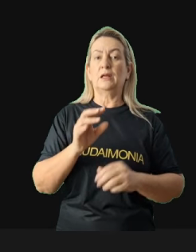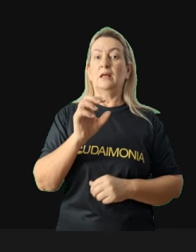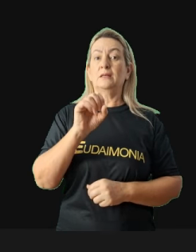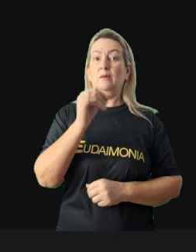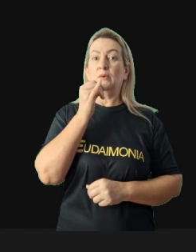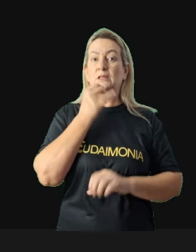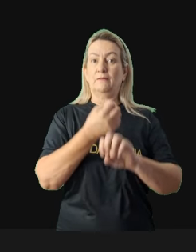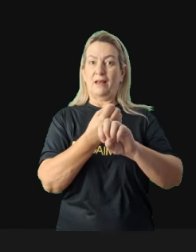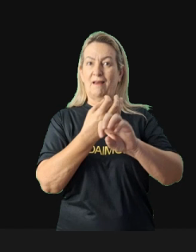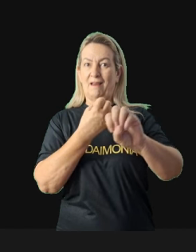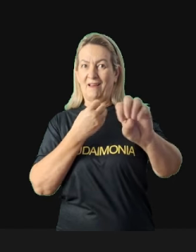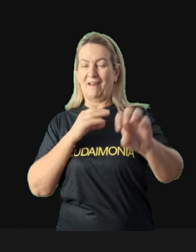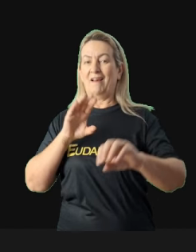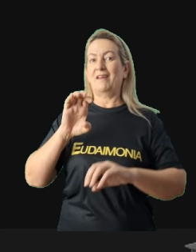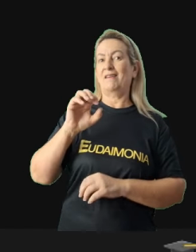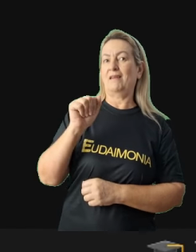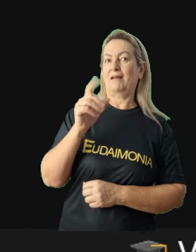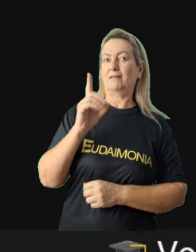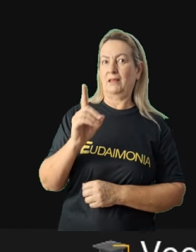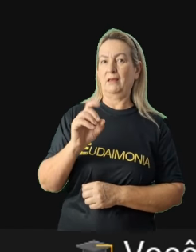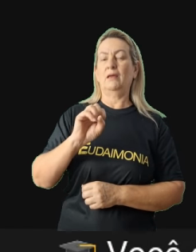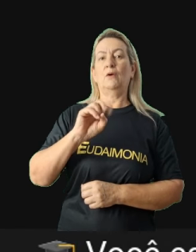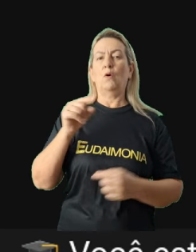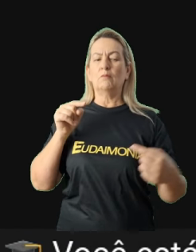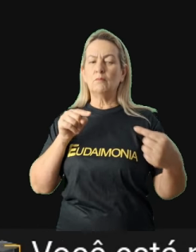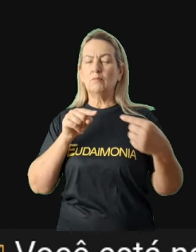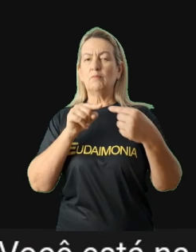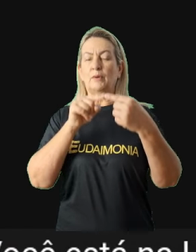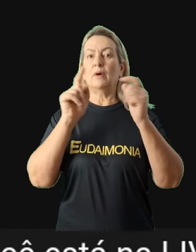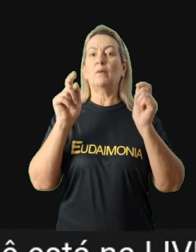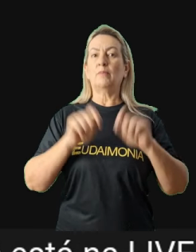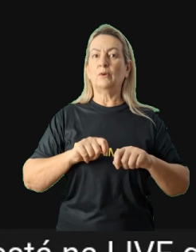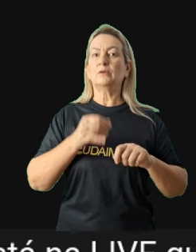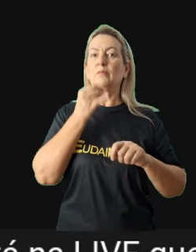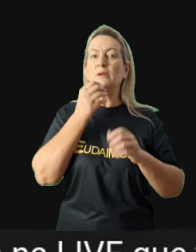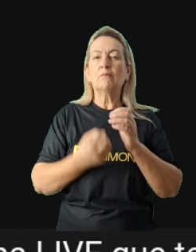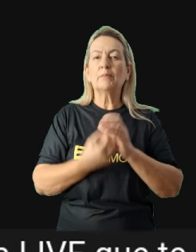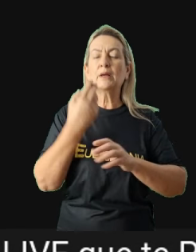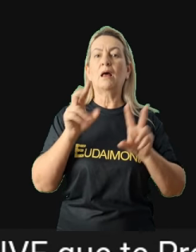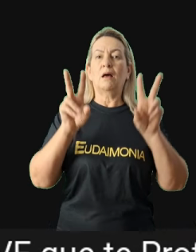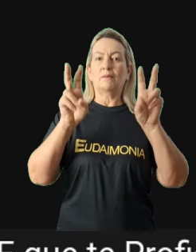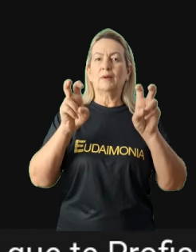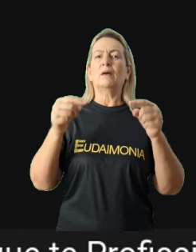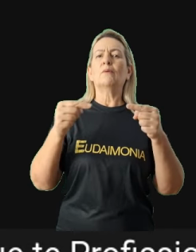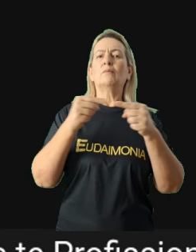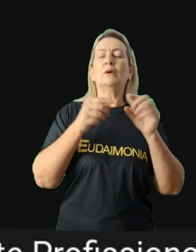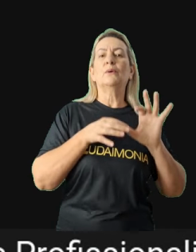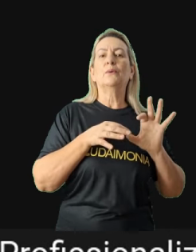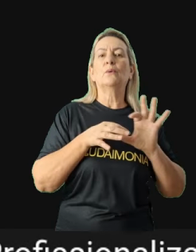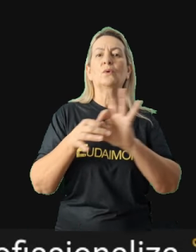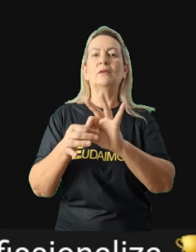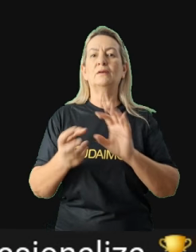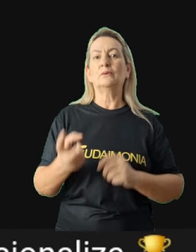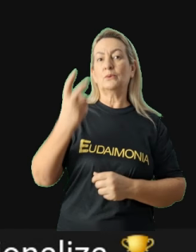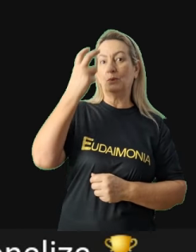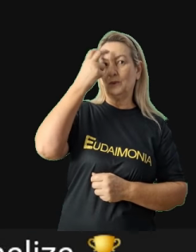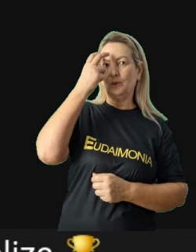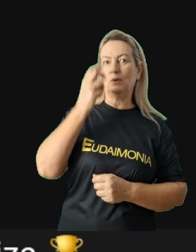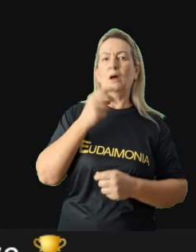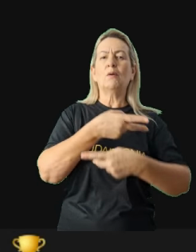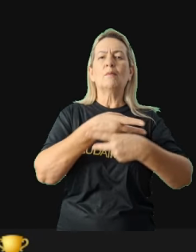em EAD e quando você fala em personalização, eu posso criar uma personalização de um assunto que faça referência à tua cultura, alguma coisa